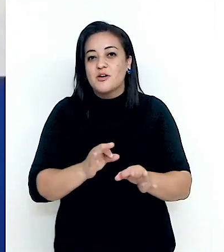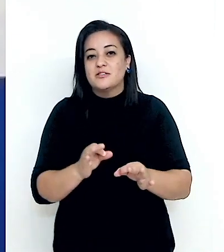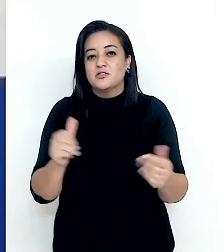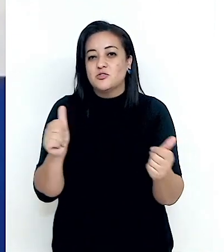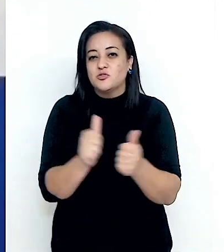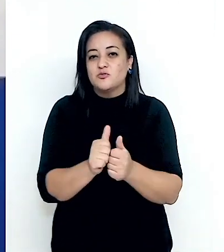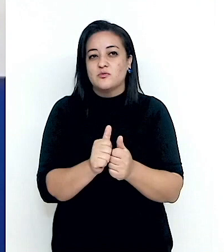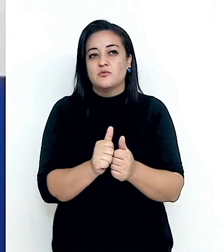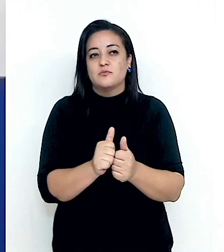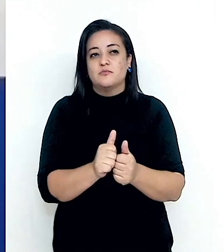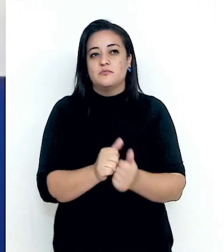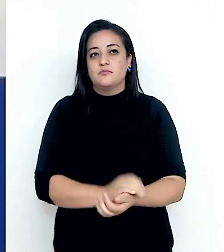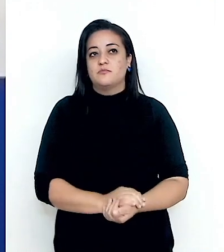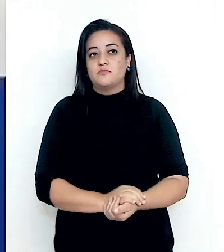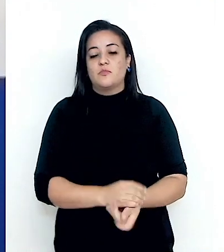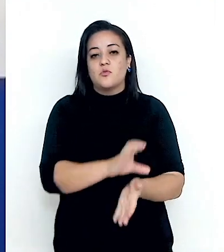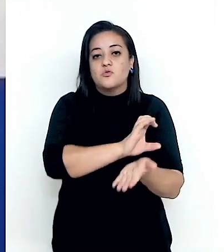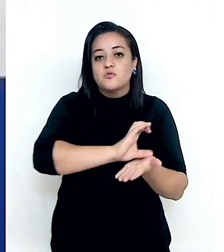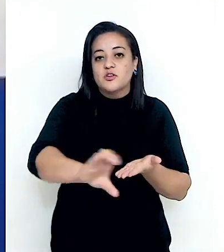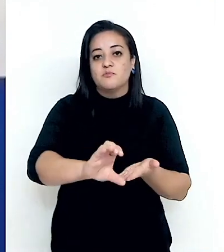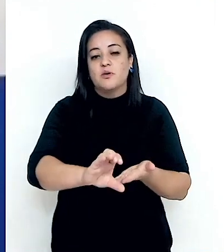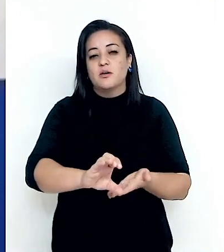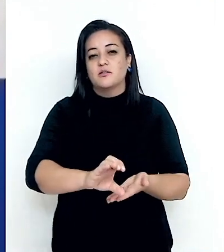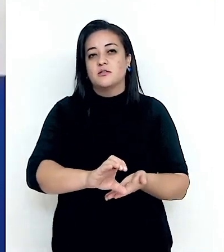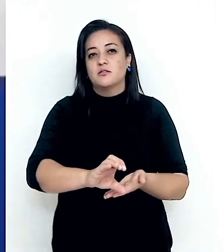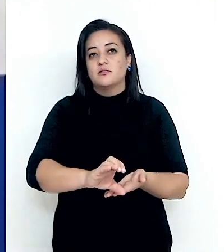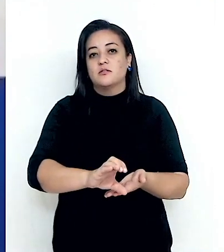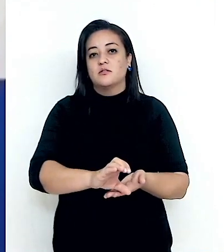com esses investimentos que não são